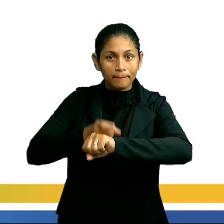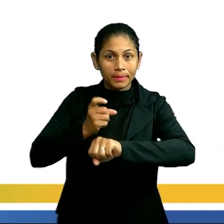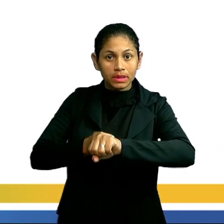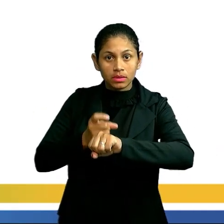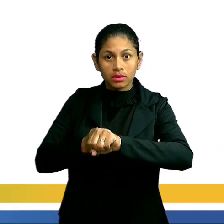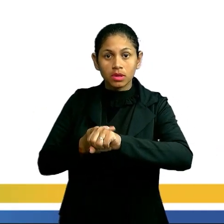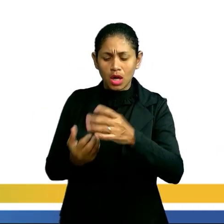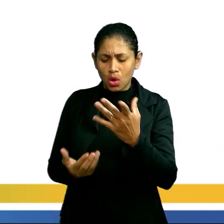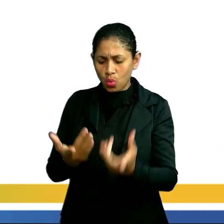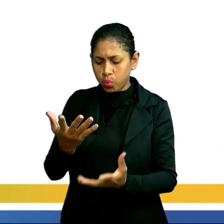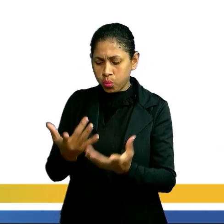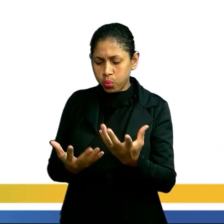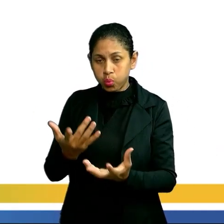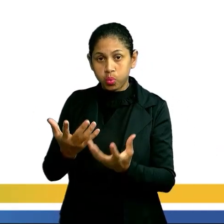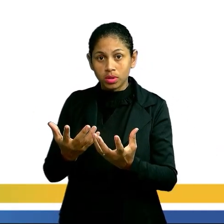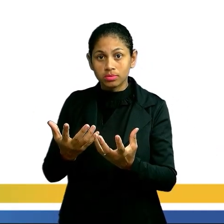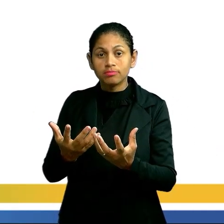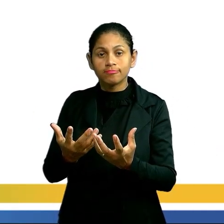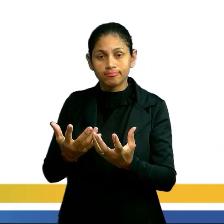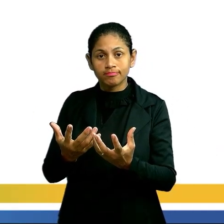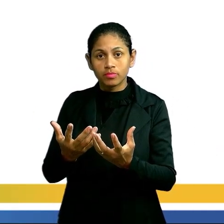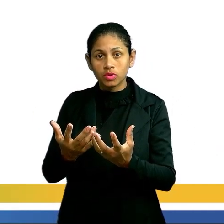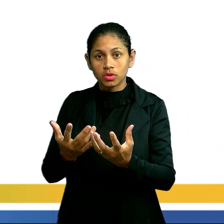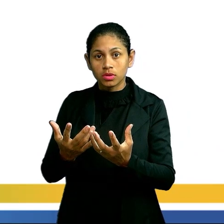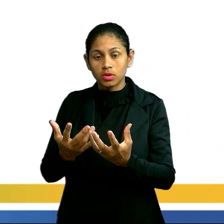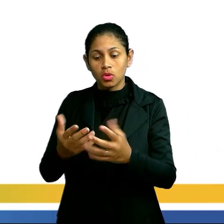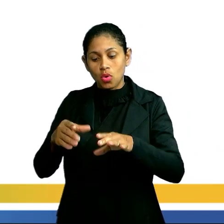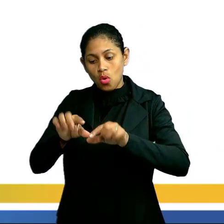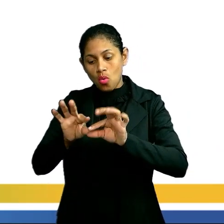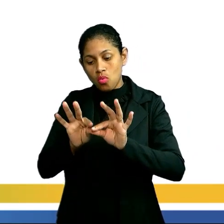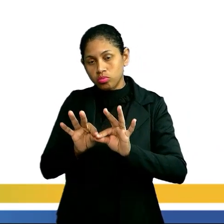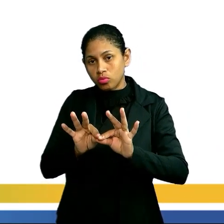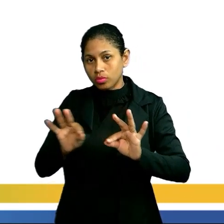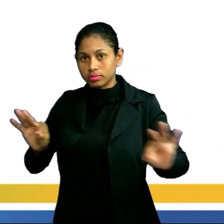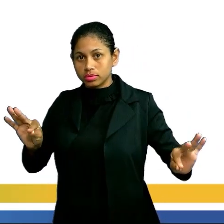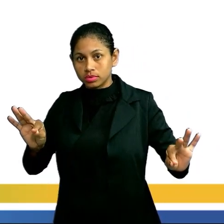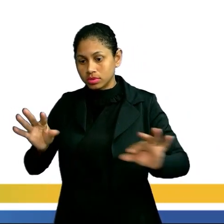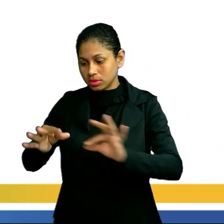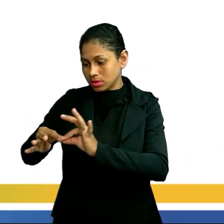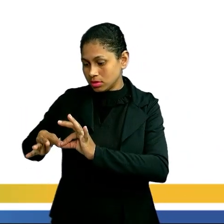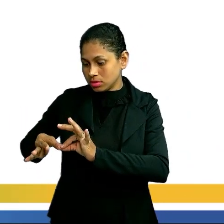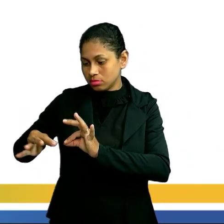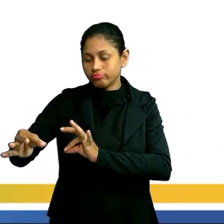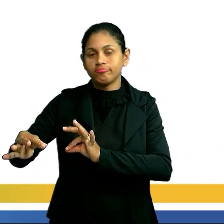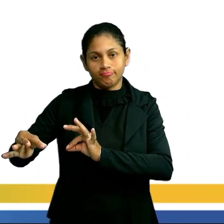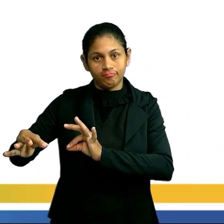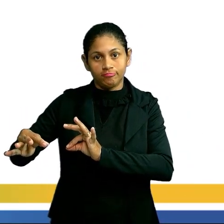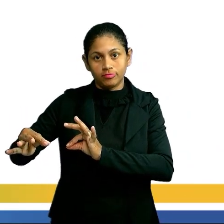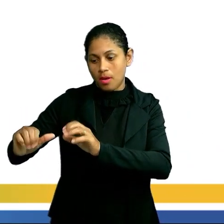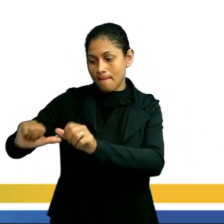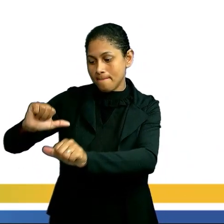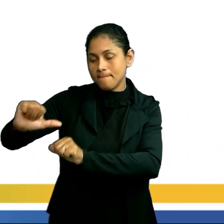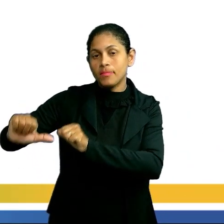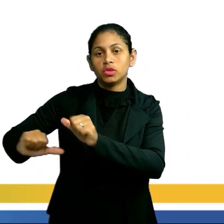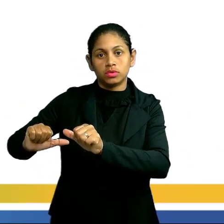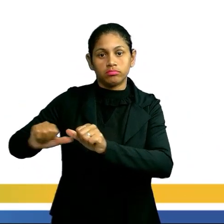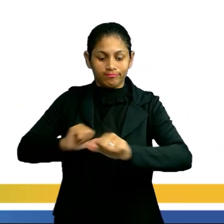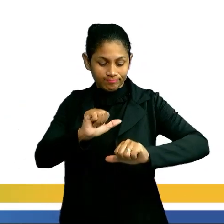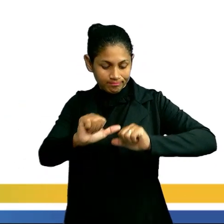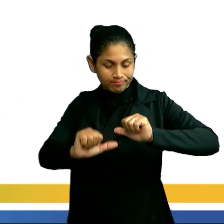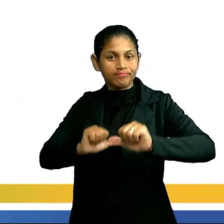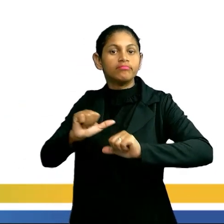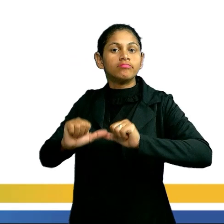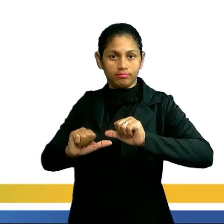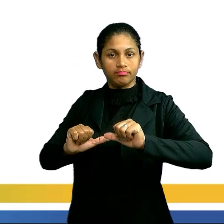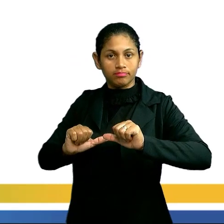certa quantidade de calor, tanto o seu comprimento como a sua largura vai sofrer ali uma variação